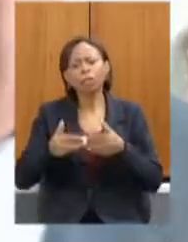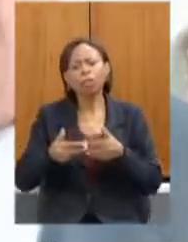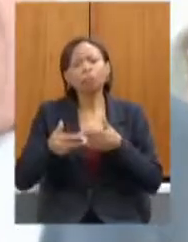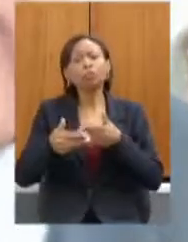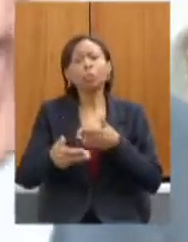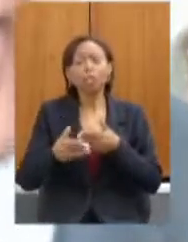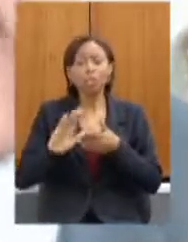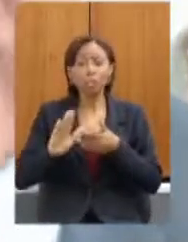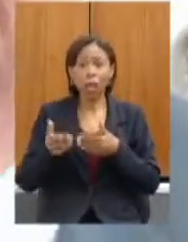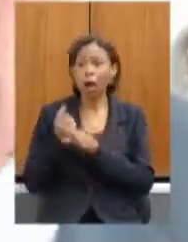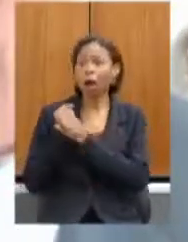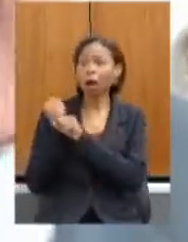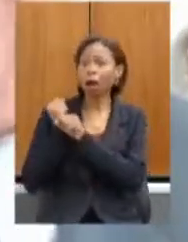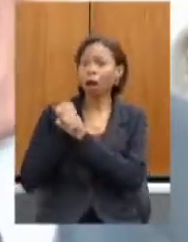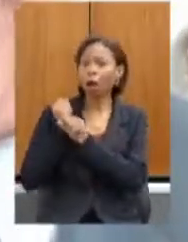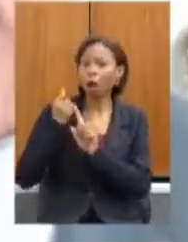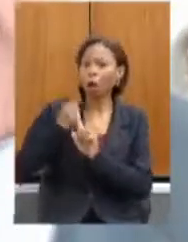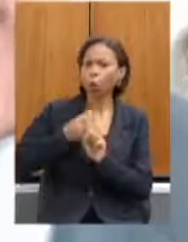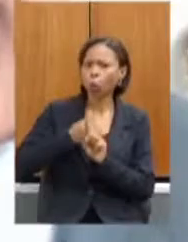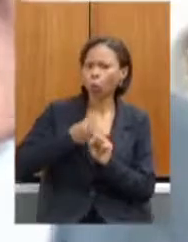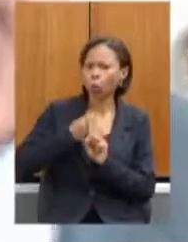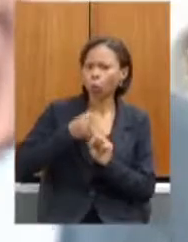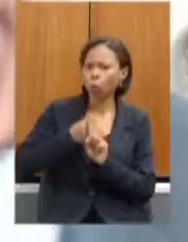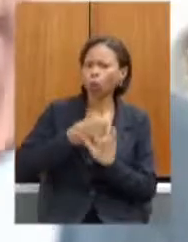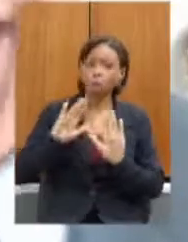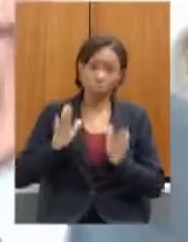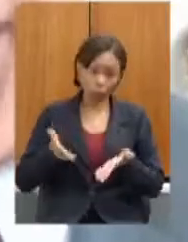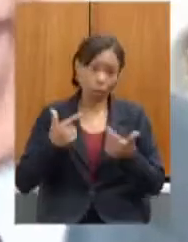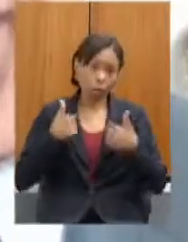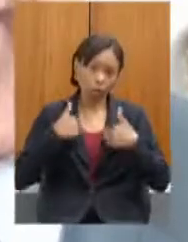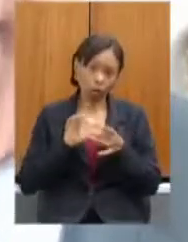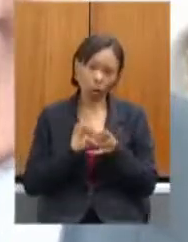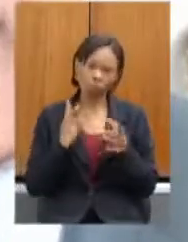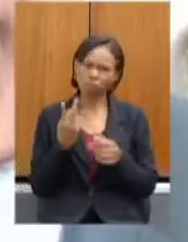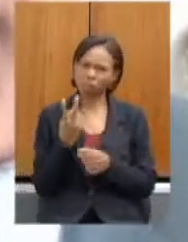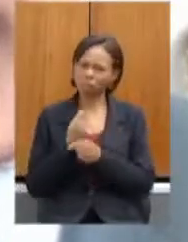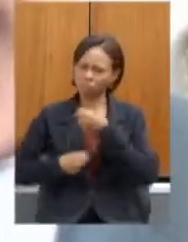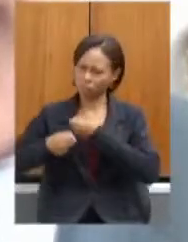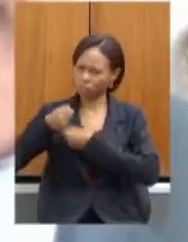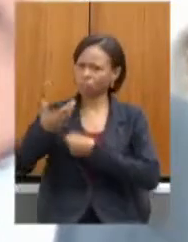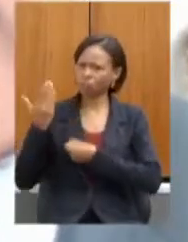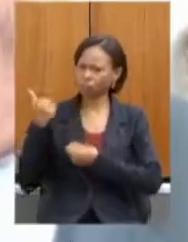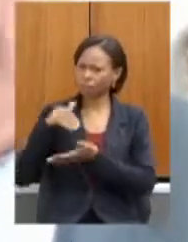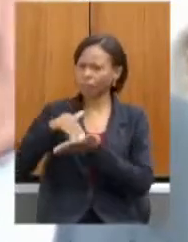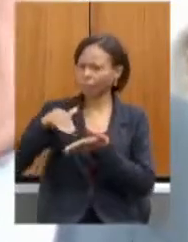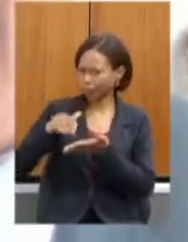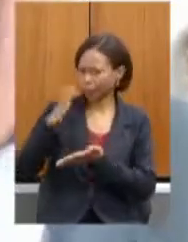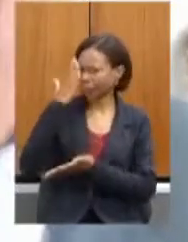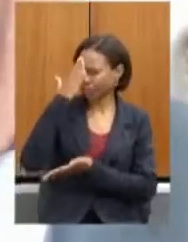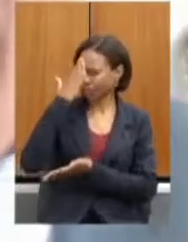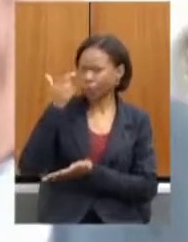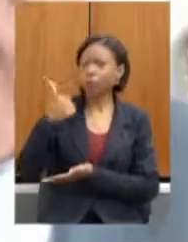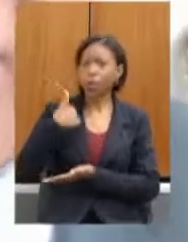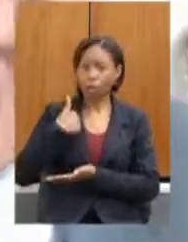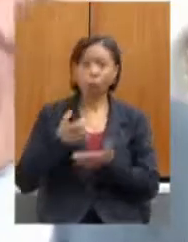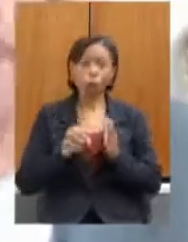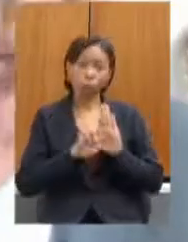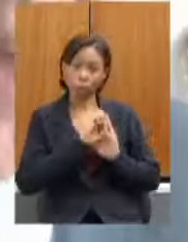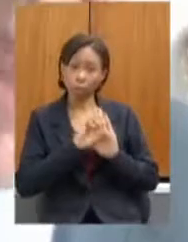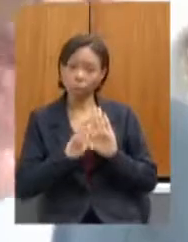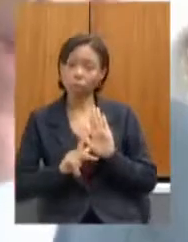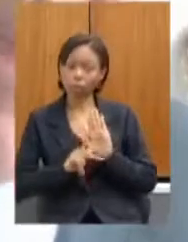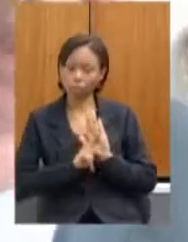estamos a anos lutando Eu já coloquei à disposição Inclusive a 2 anos atrás do secretário é sabedor disso e colocar a emenda impositiva